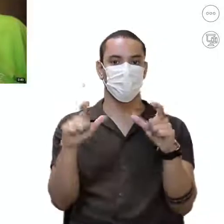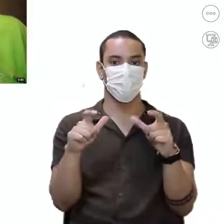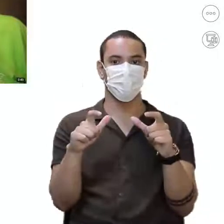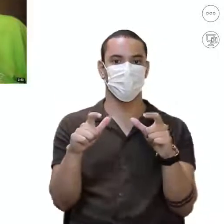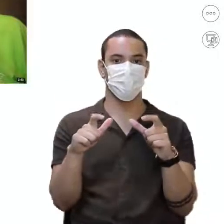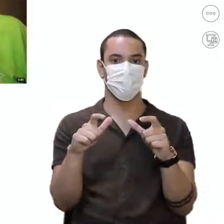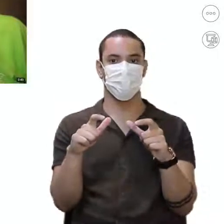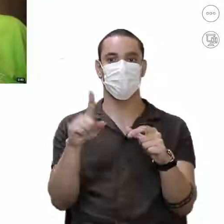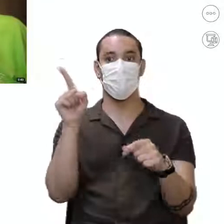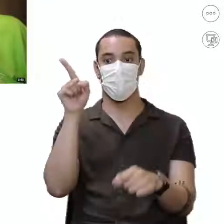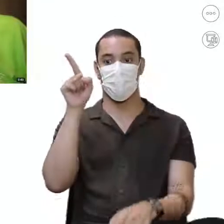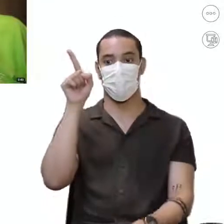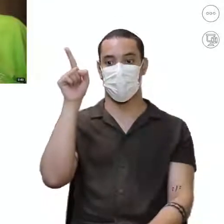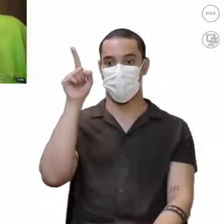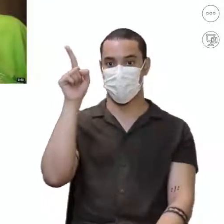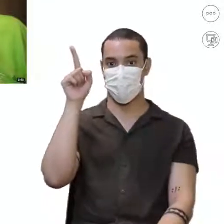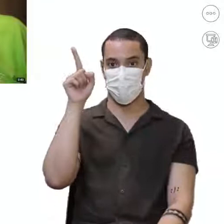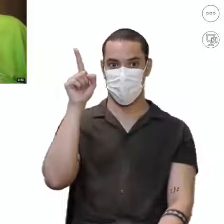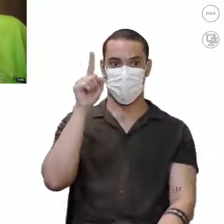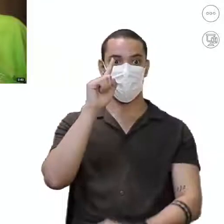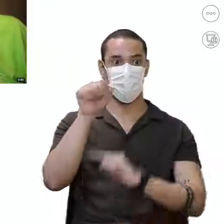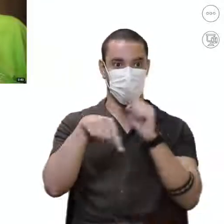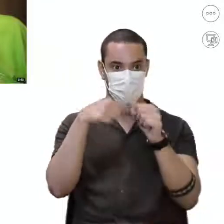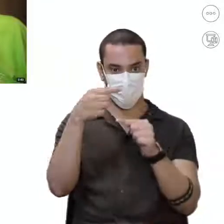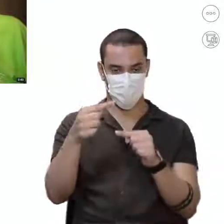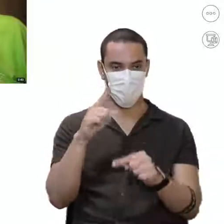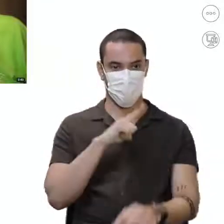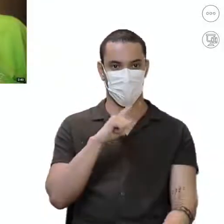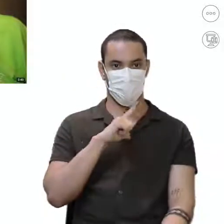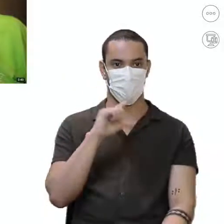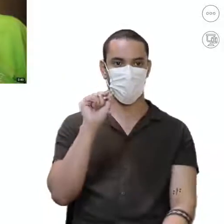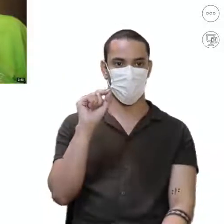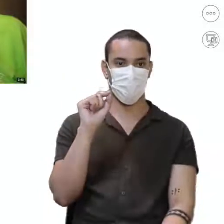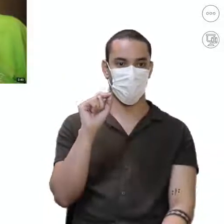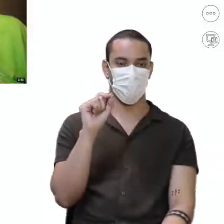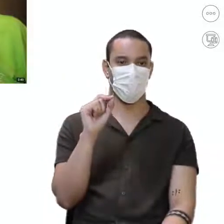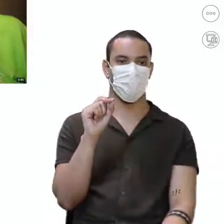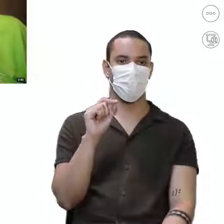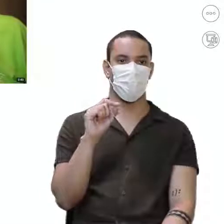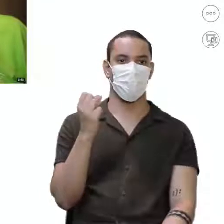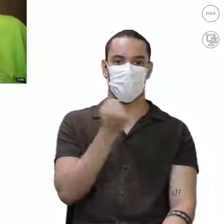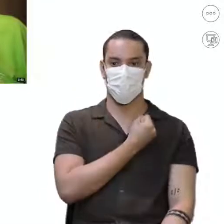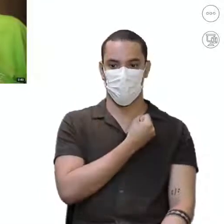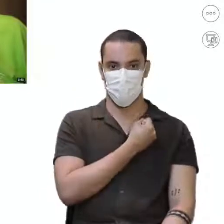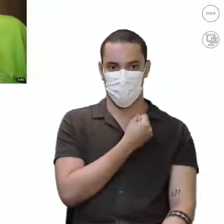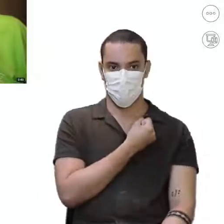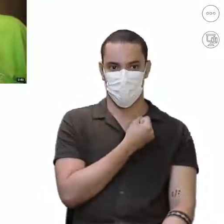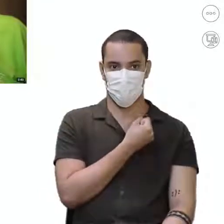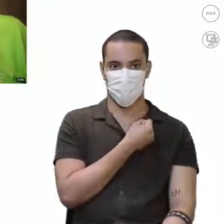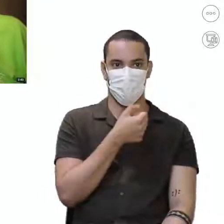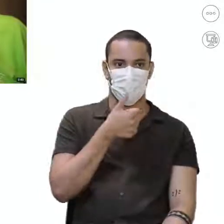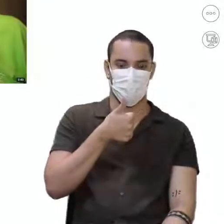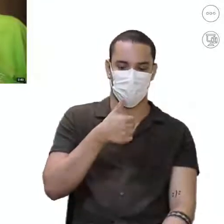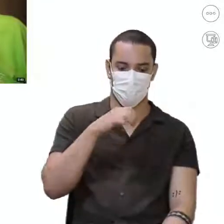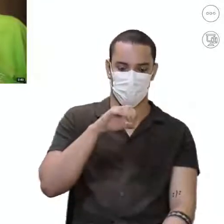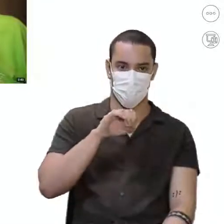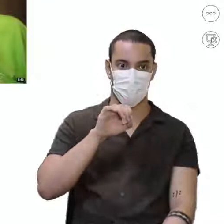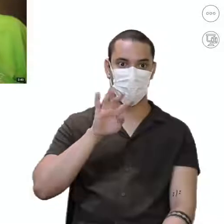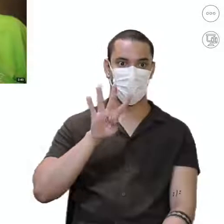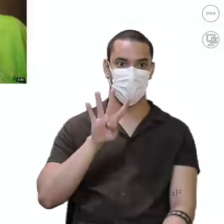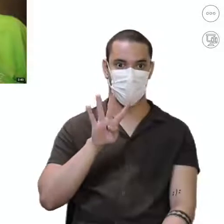aqui, ó, tatuagem, aparece aqui. Logo depois dela, aparece o número, olha essa informação numérica